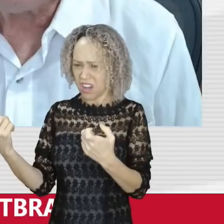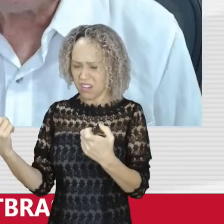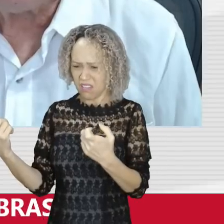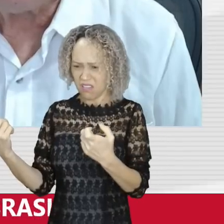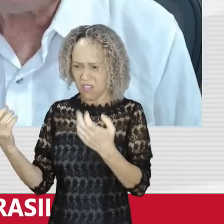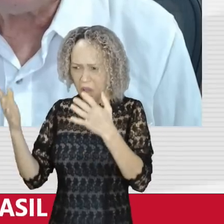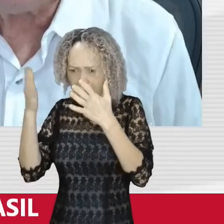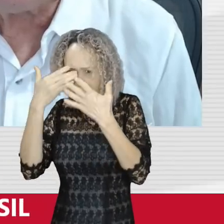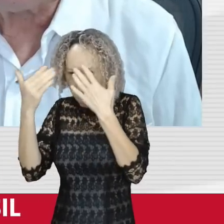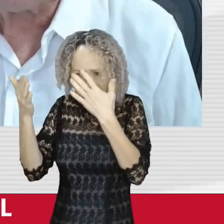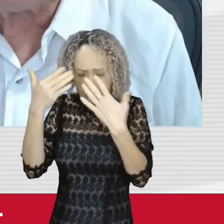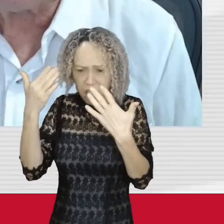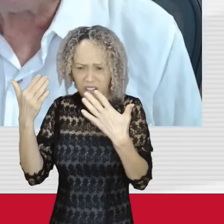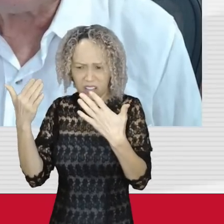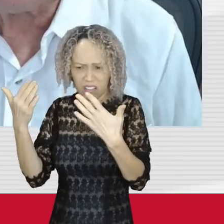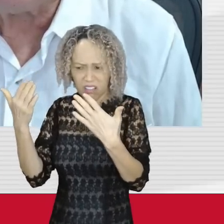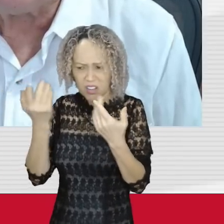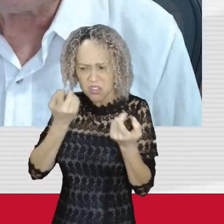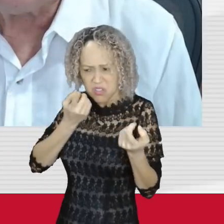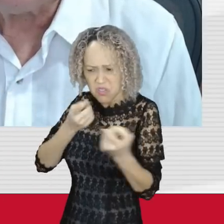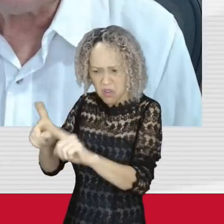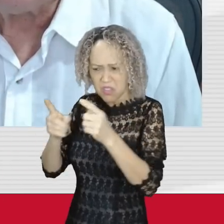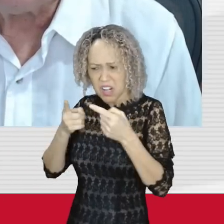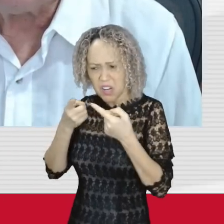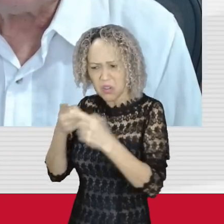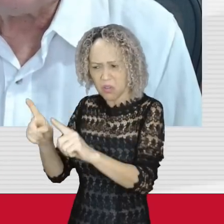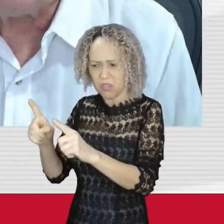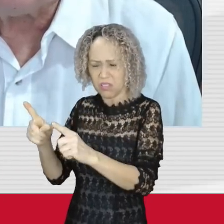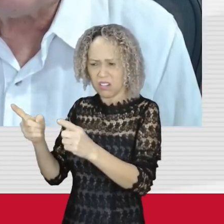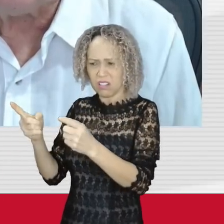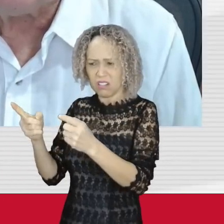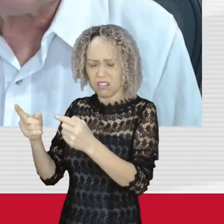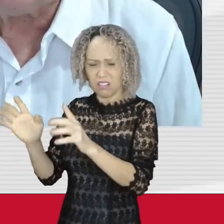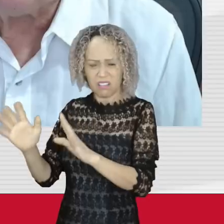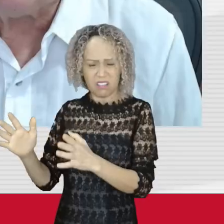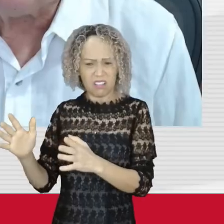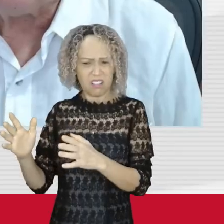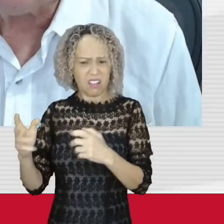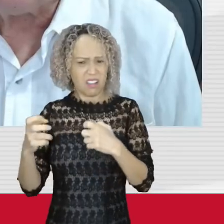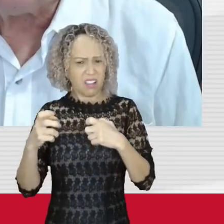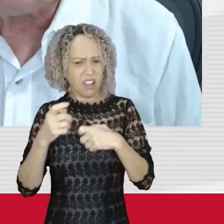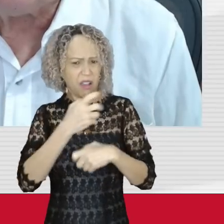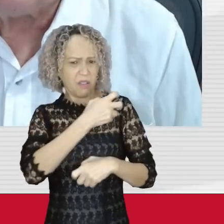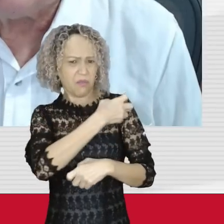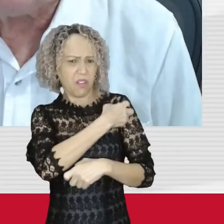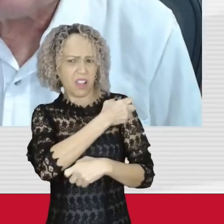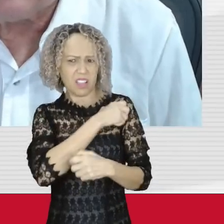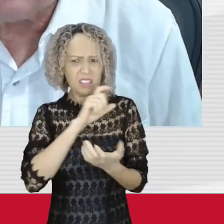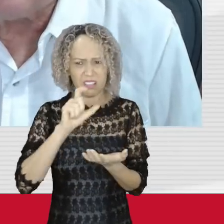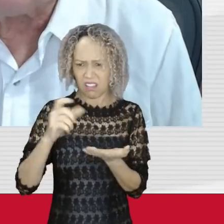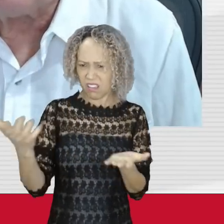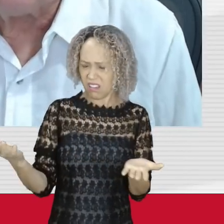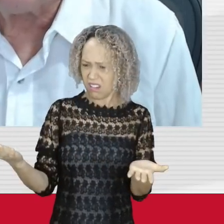orientação de um presidente e não da medicina. Então, esse país está meio que confuso.